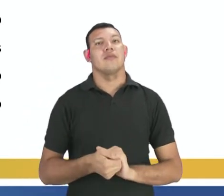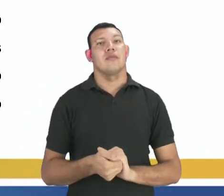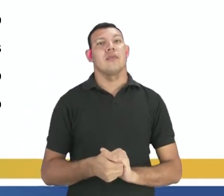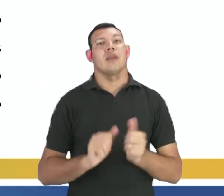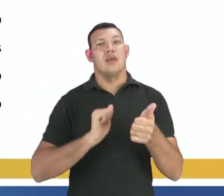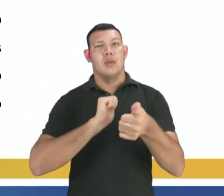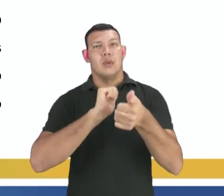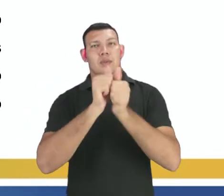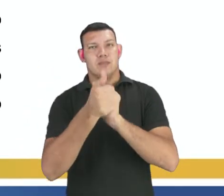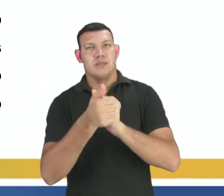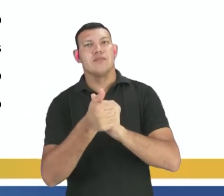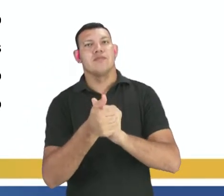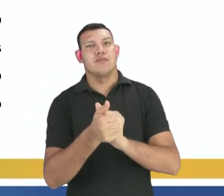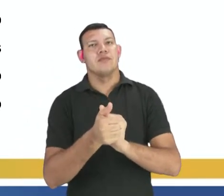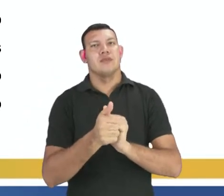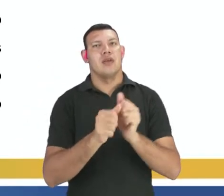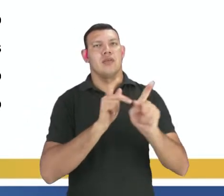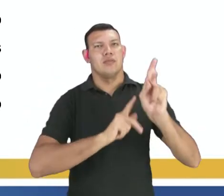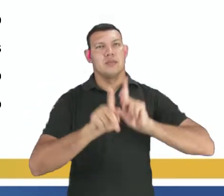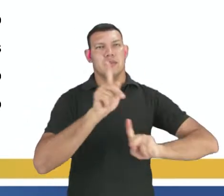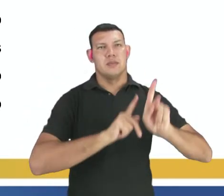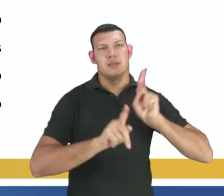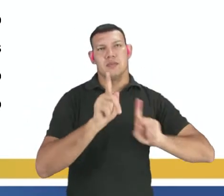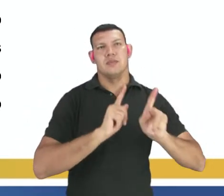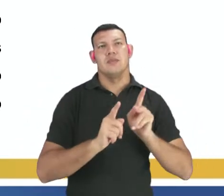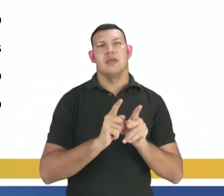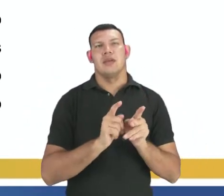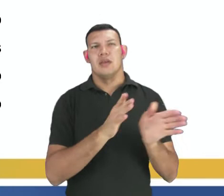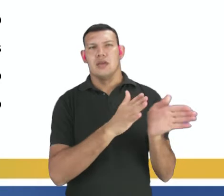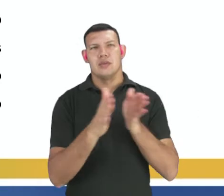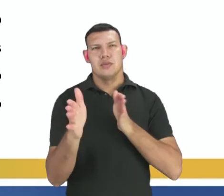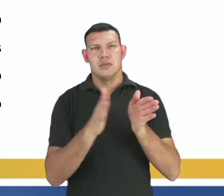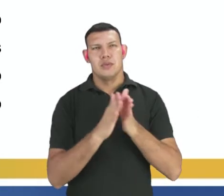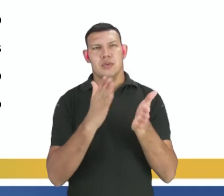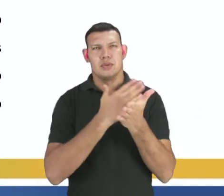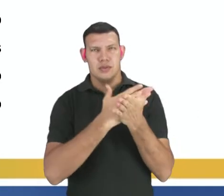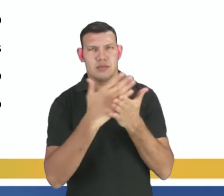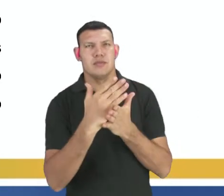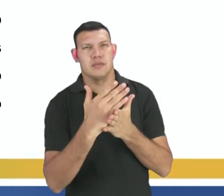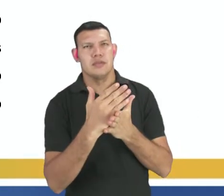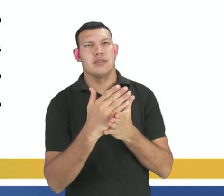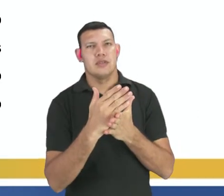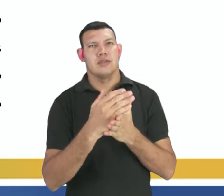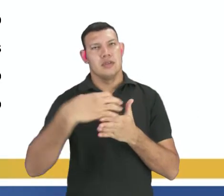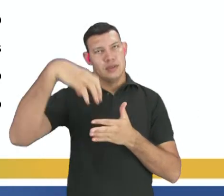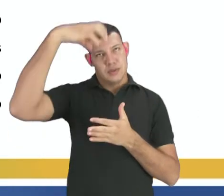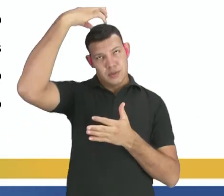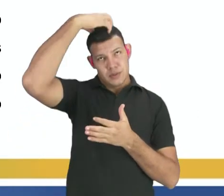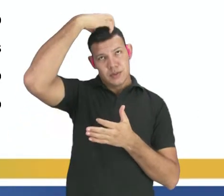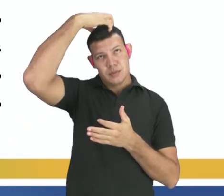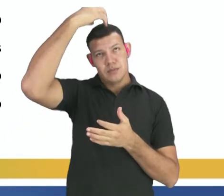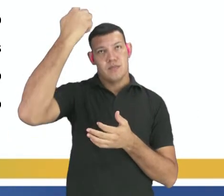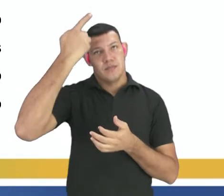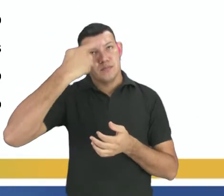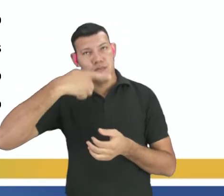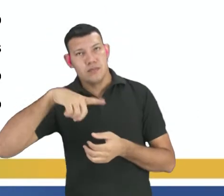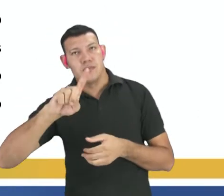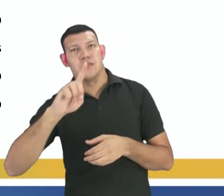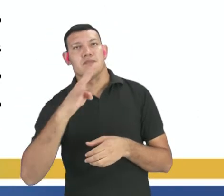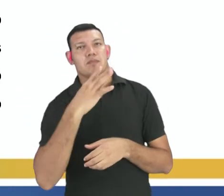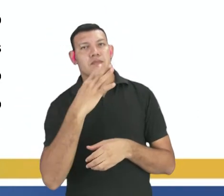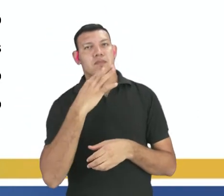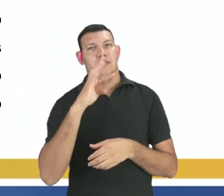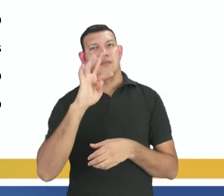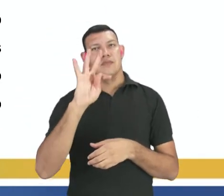da Tailândia, conhecido como Tigre. O mesmo foi um dos maiores lutadores da história da Tailândia. E por sua